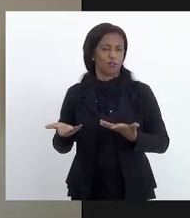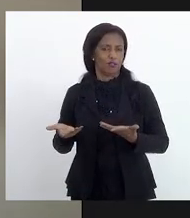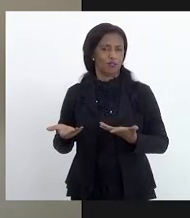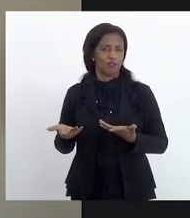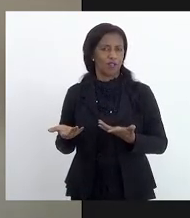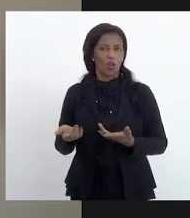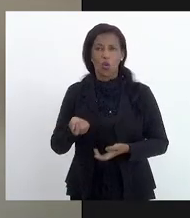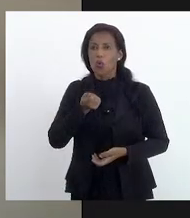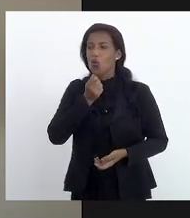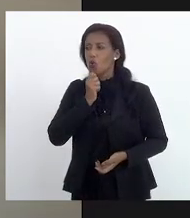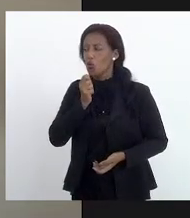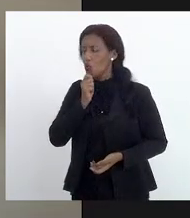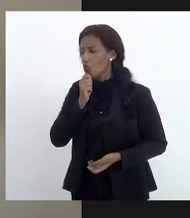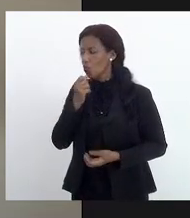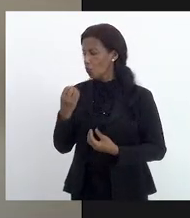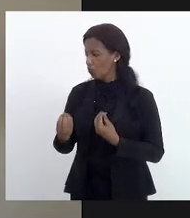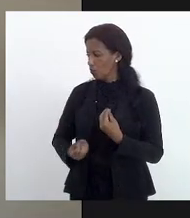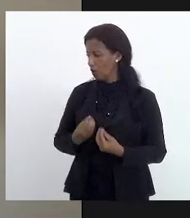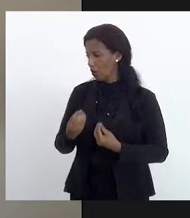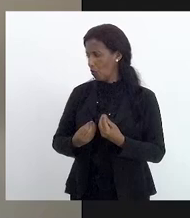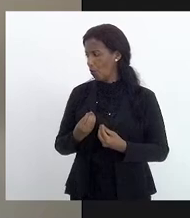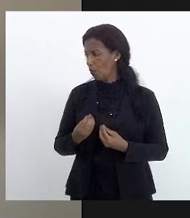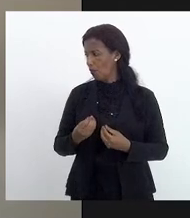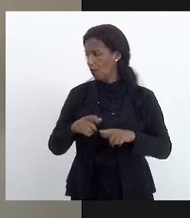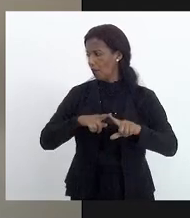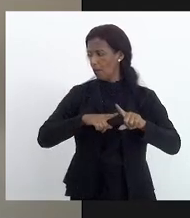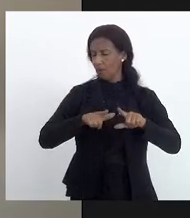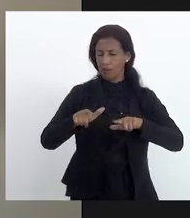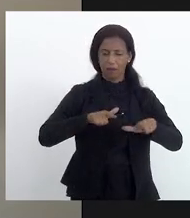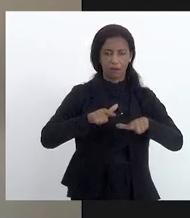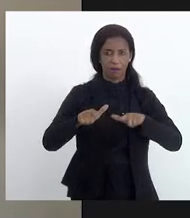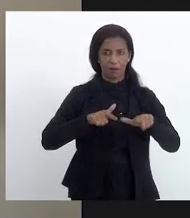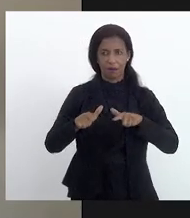há sem servidores